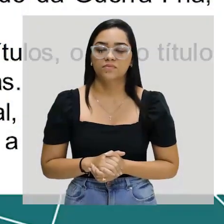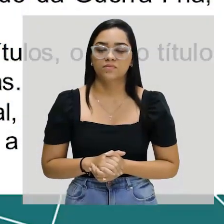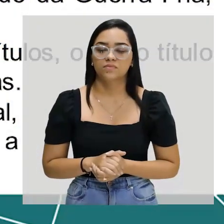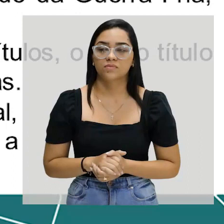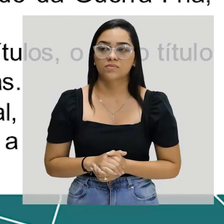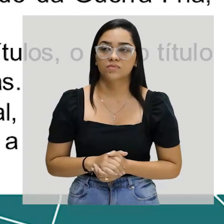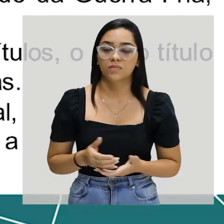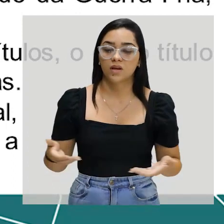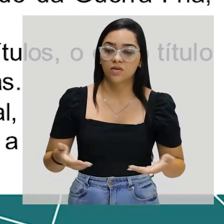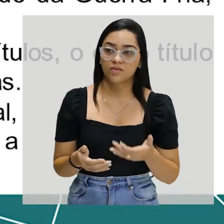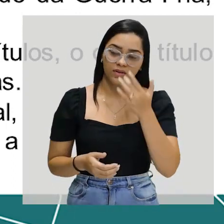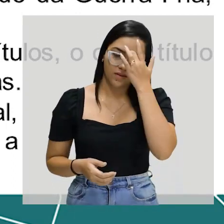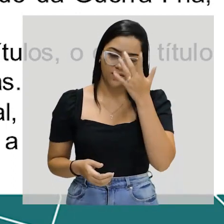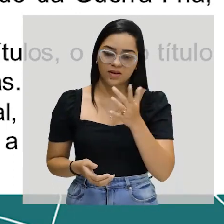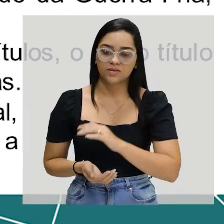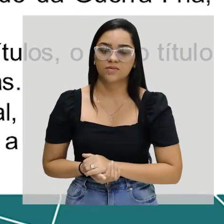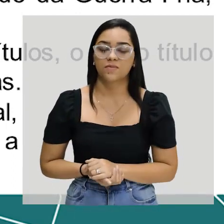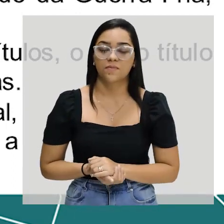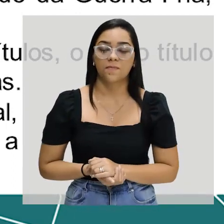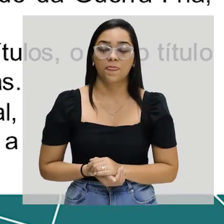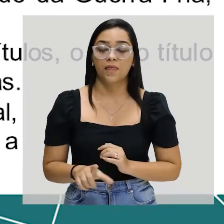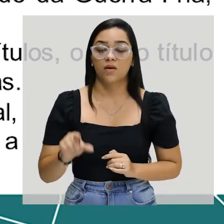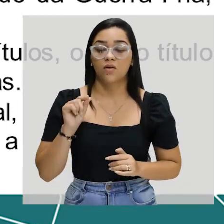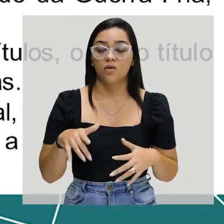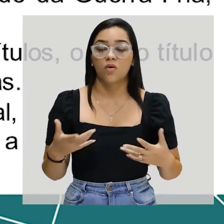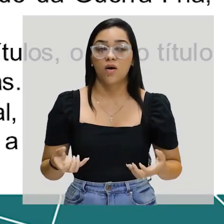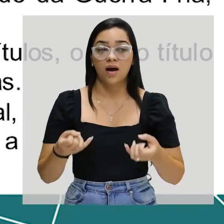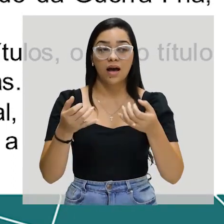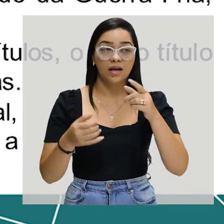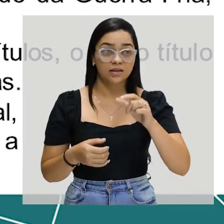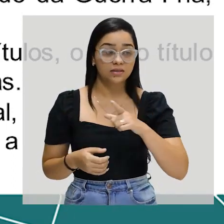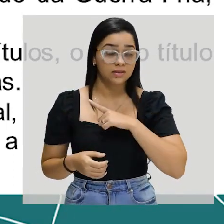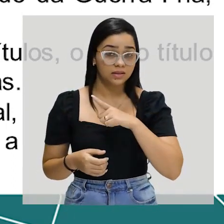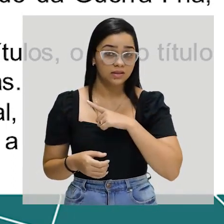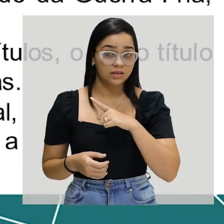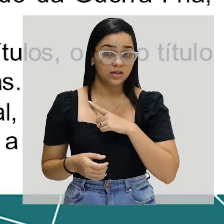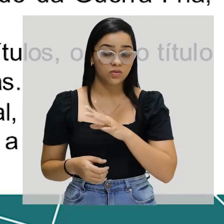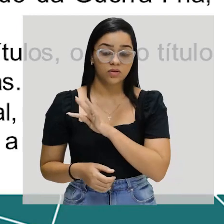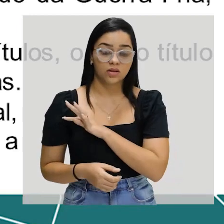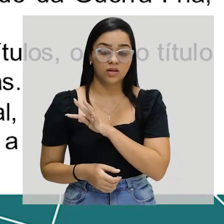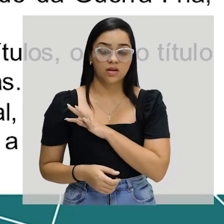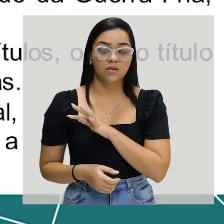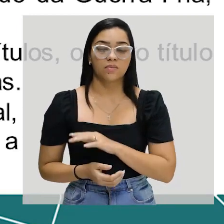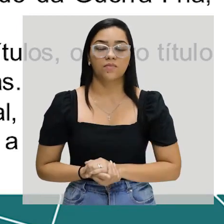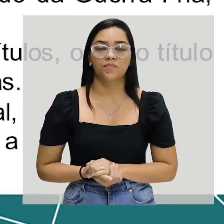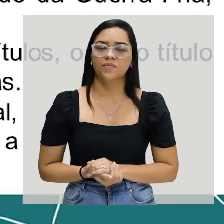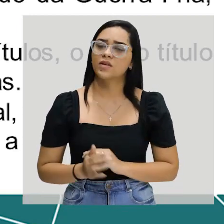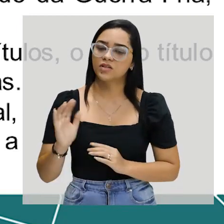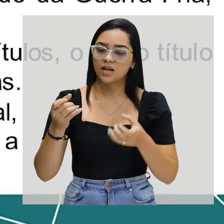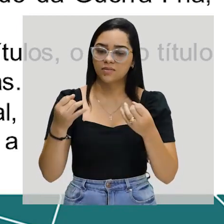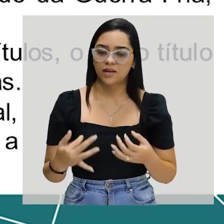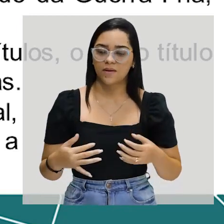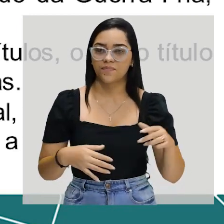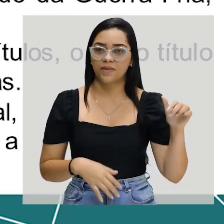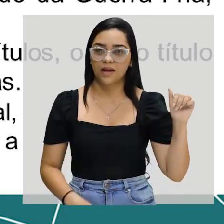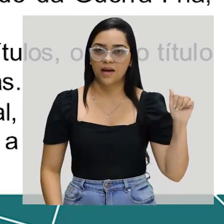fácil né então vamos só relembrar assinale a opção que explica corretamente a afirmação do técnico Jungle inglês Acabei de explicar né então